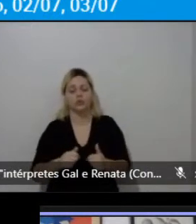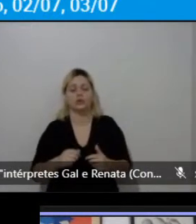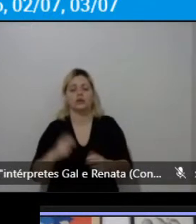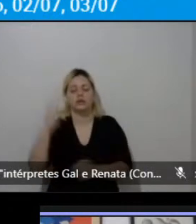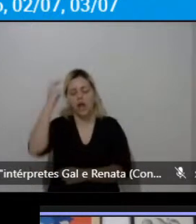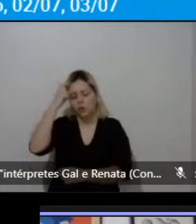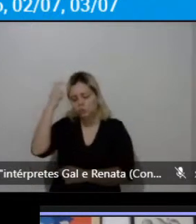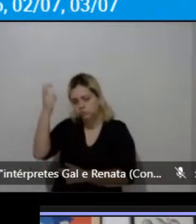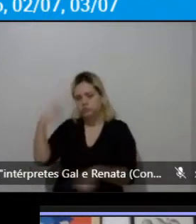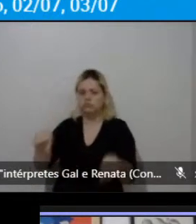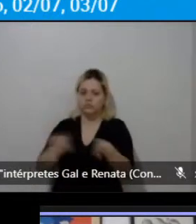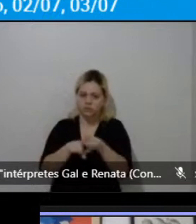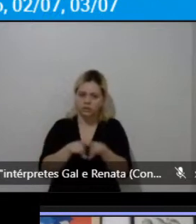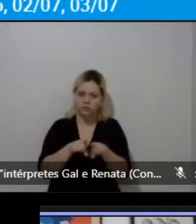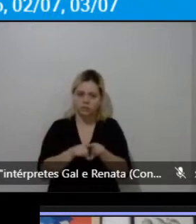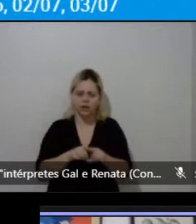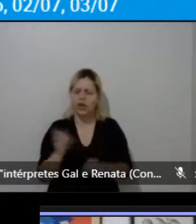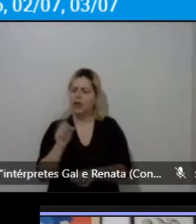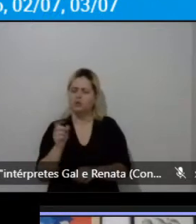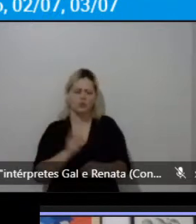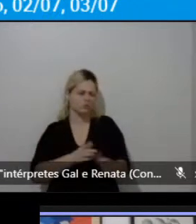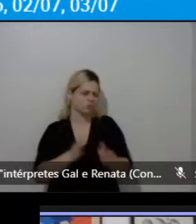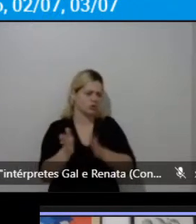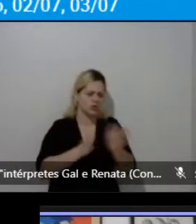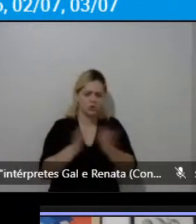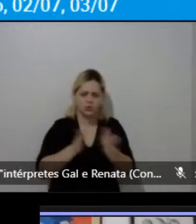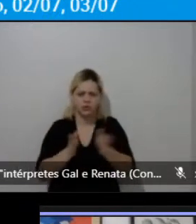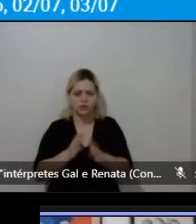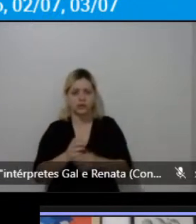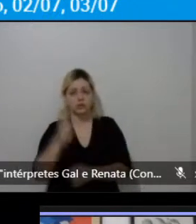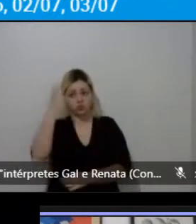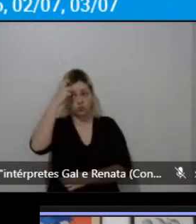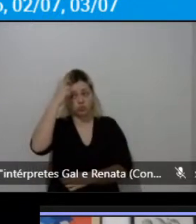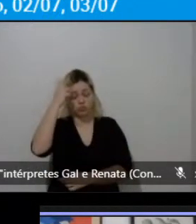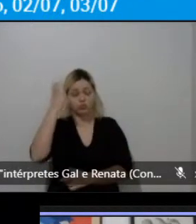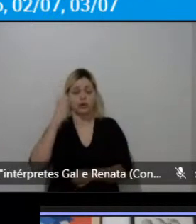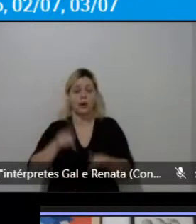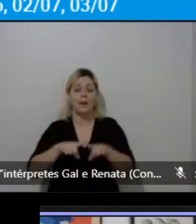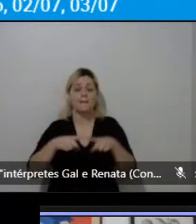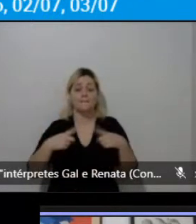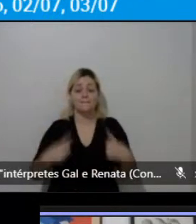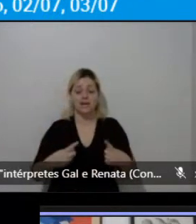da interculturalidade, né, não numa dimensão multiculturalista, mas